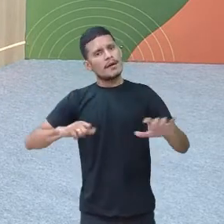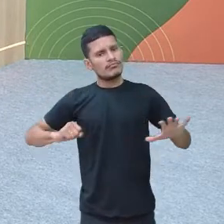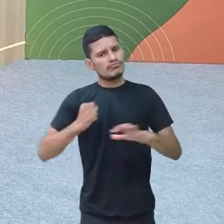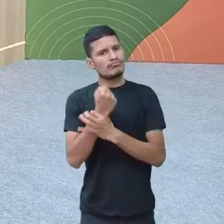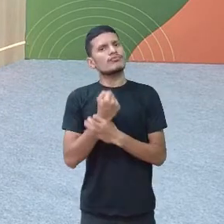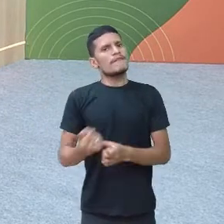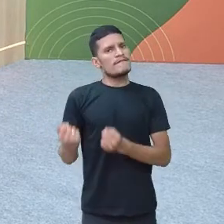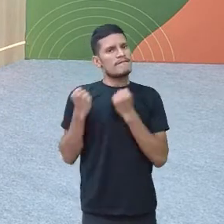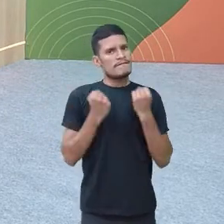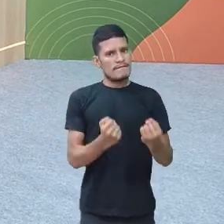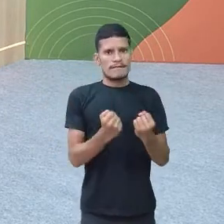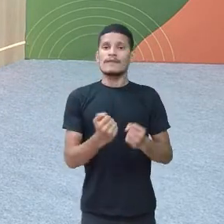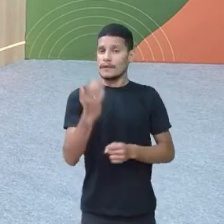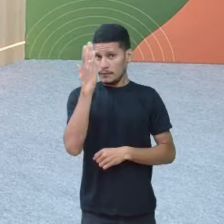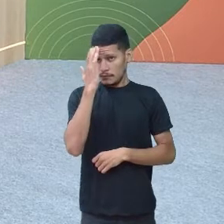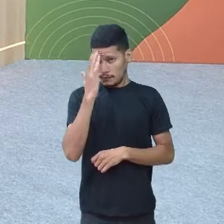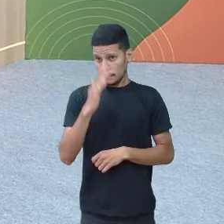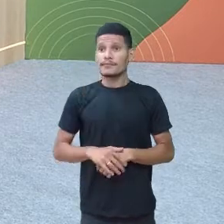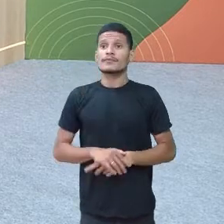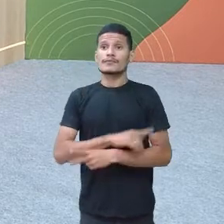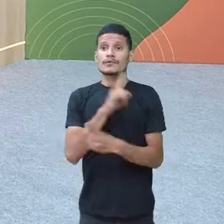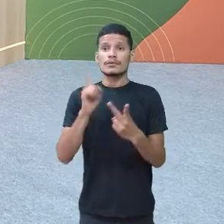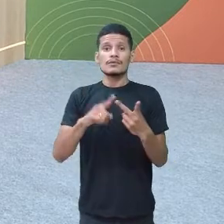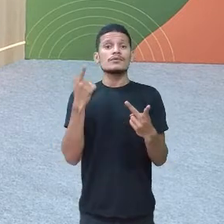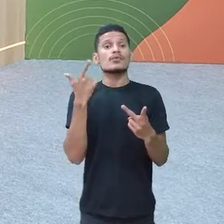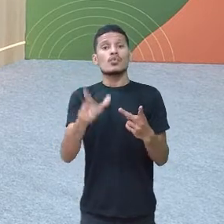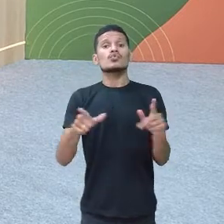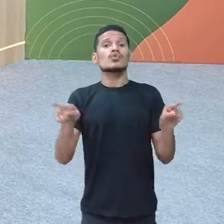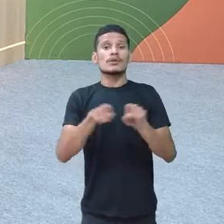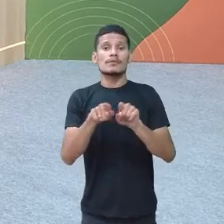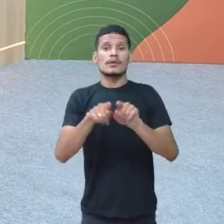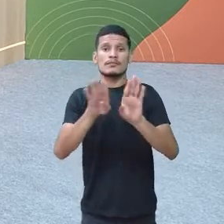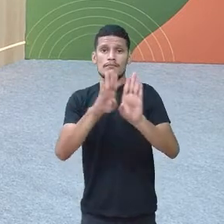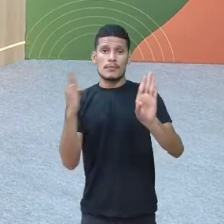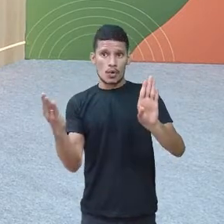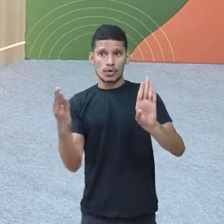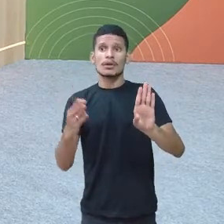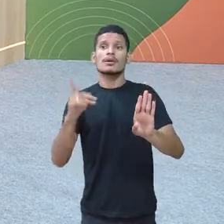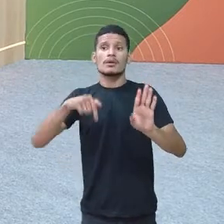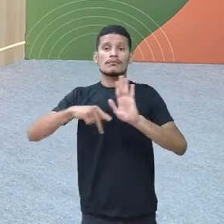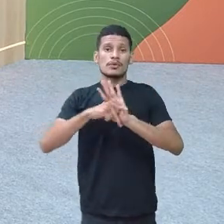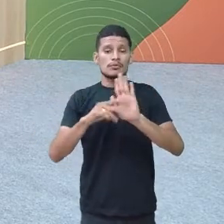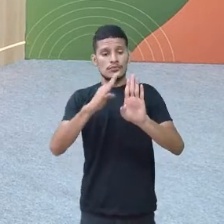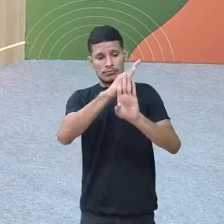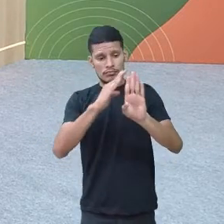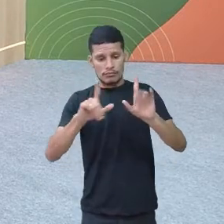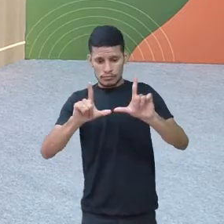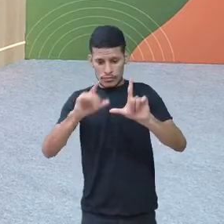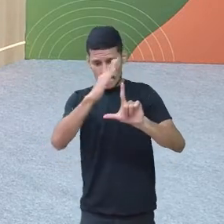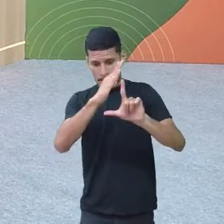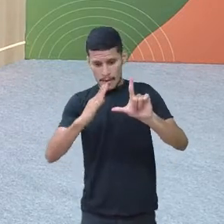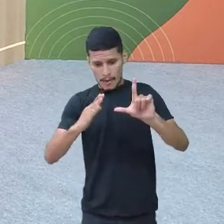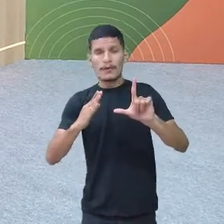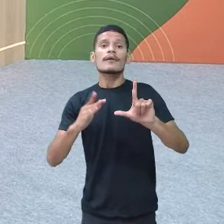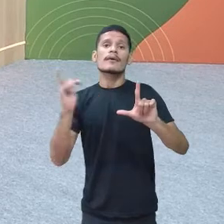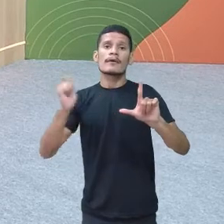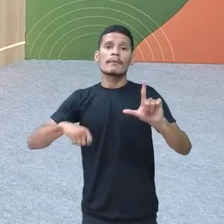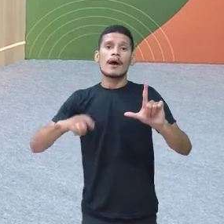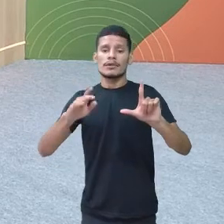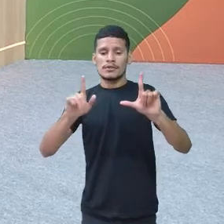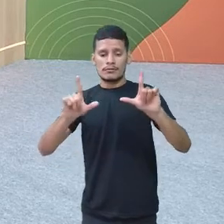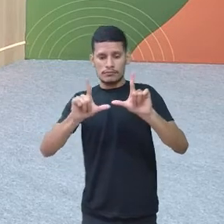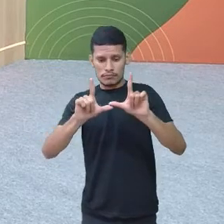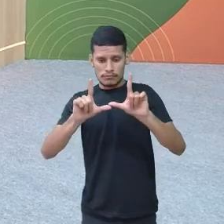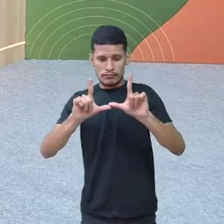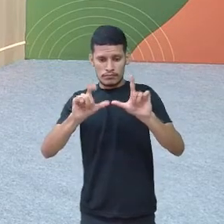de sustentação, tá? Aqui, ó, aquela situação que eu falei agora há pouco, desse cruzamento assim na diagonal, ó, para que a gente